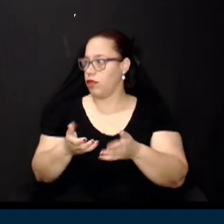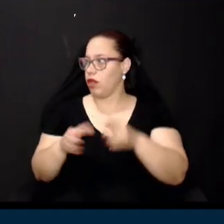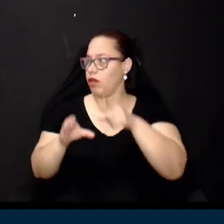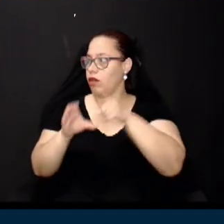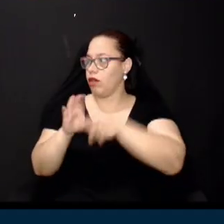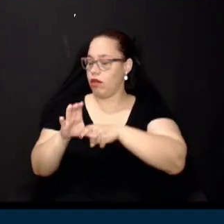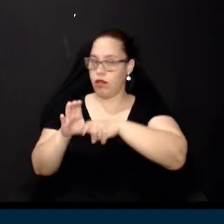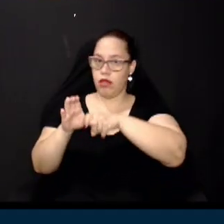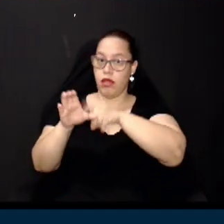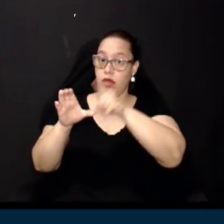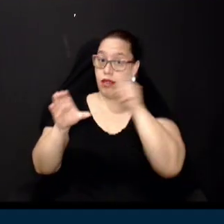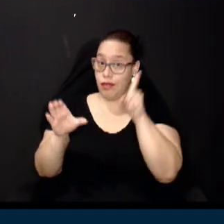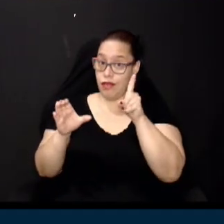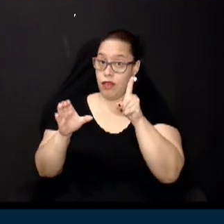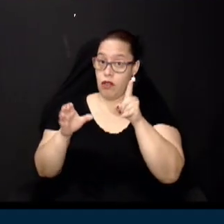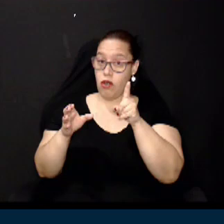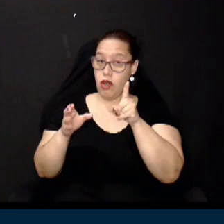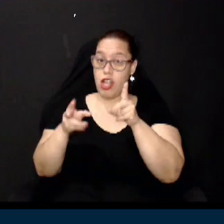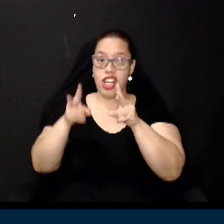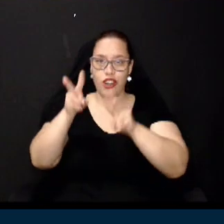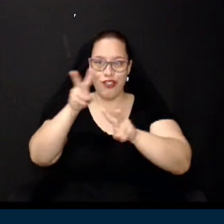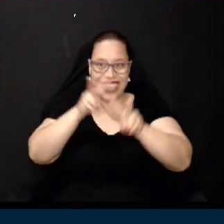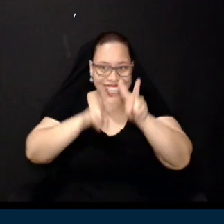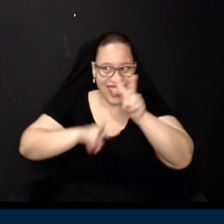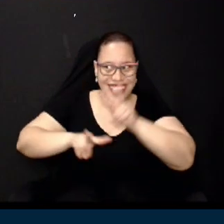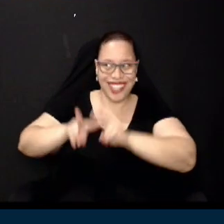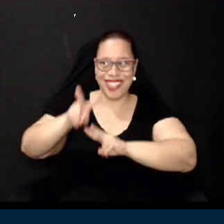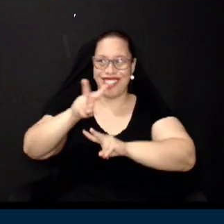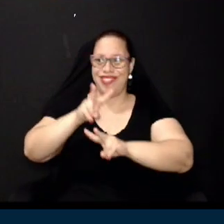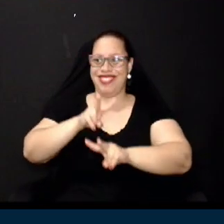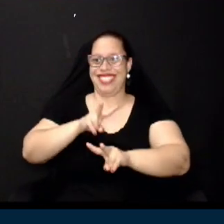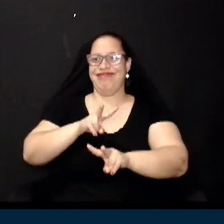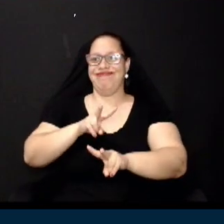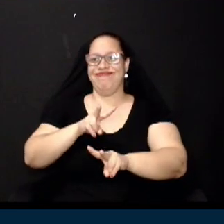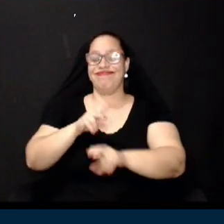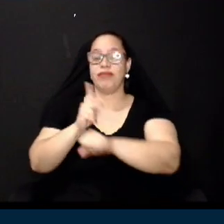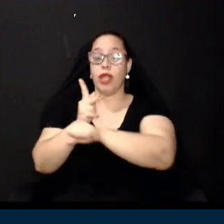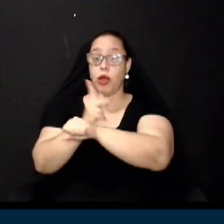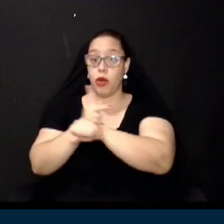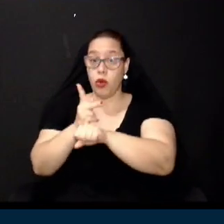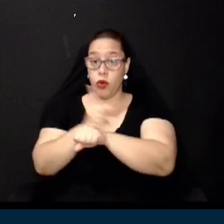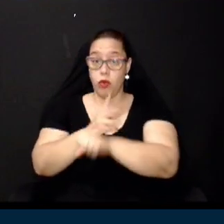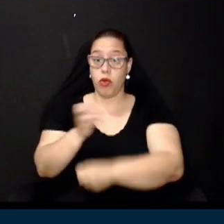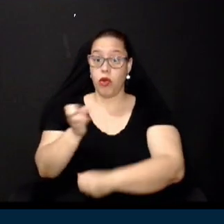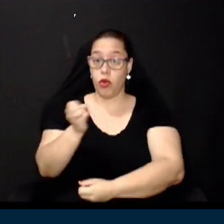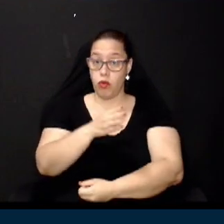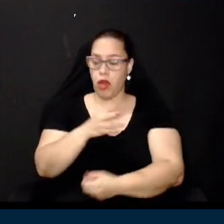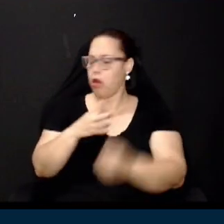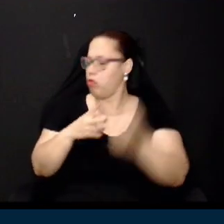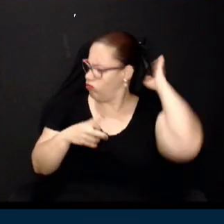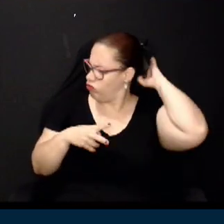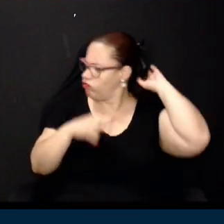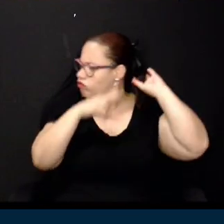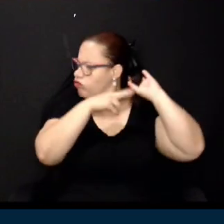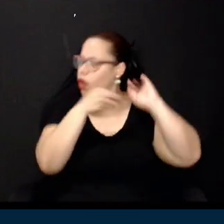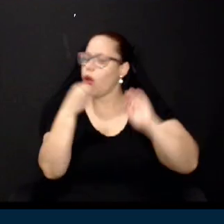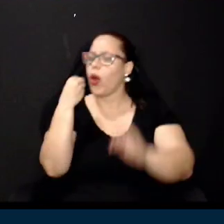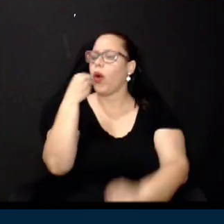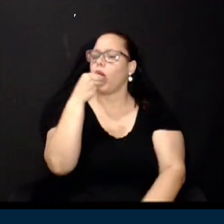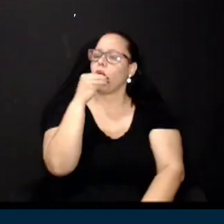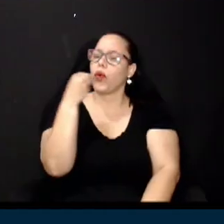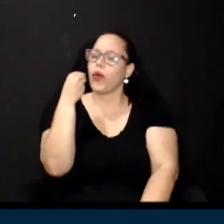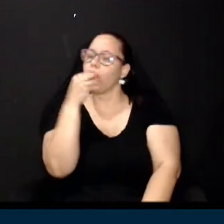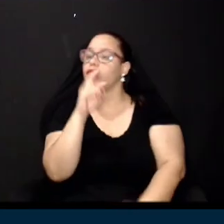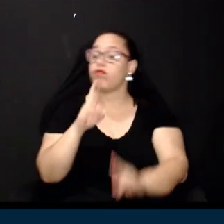ser palpável, né? Essa busca pelo novo, pelo corte de cabelo, aquele batom